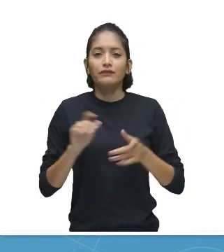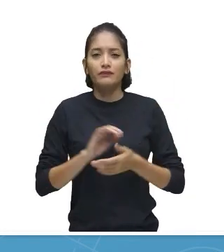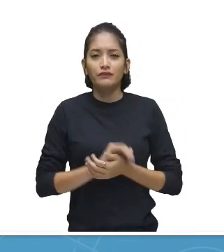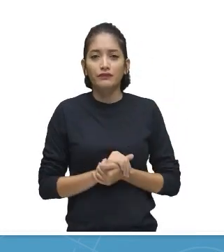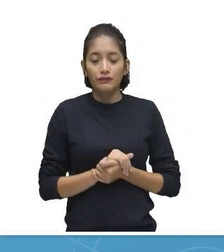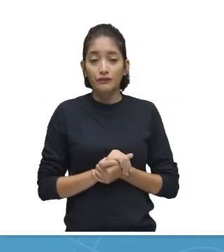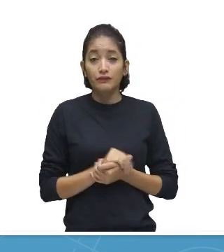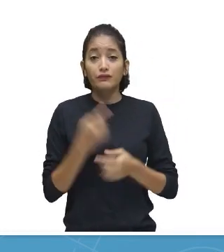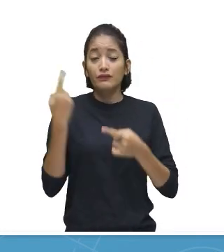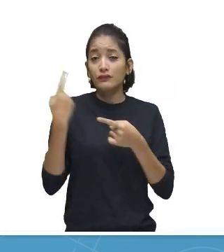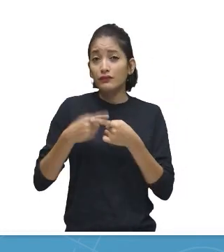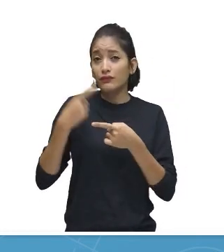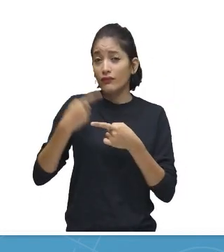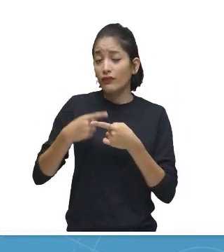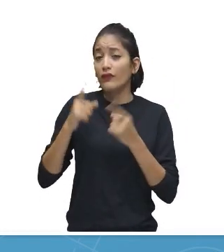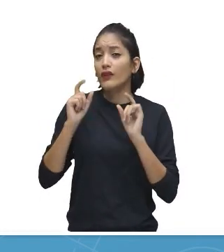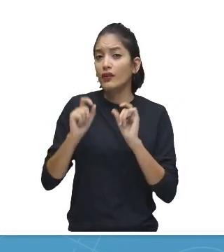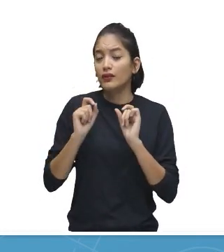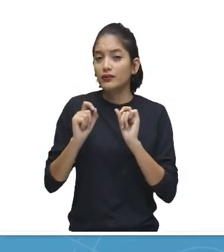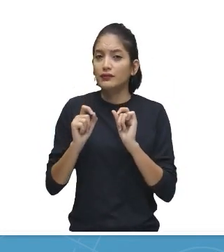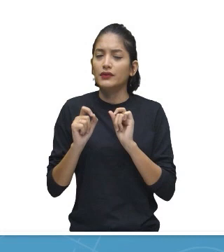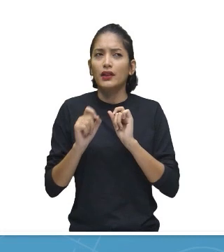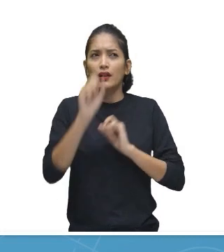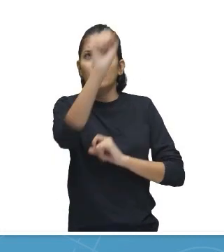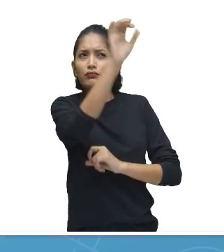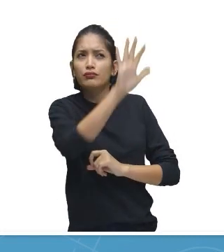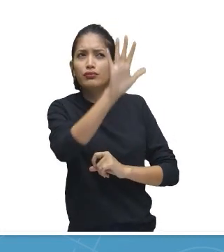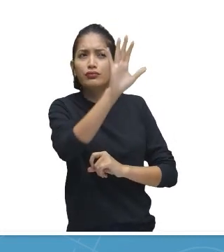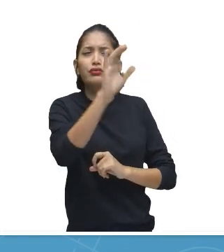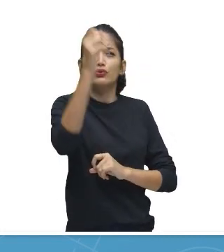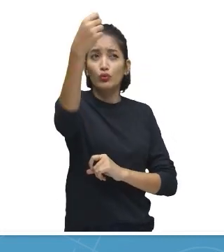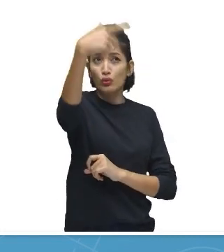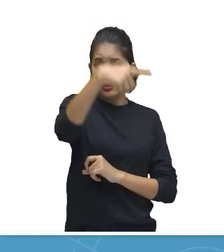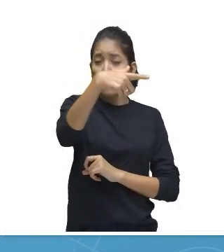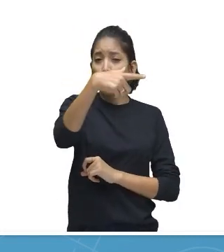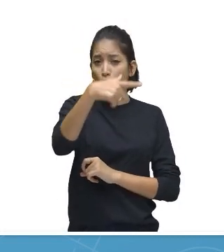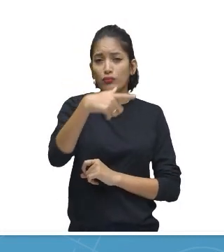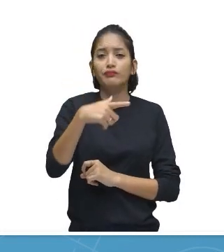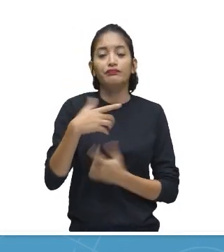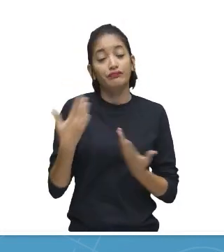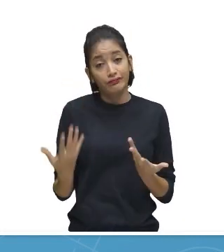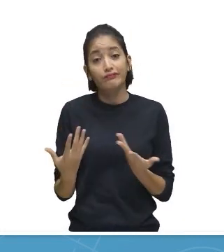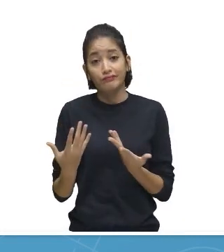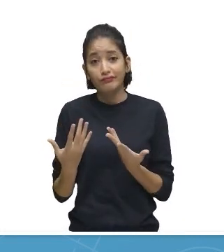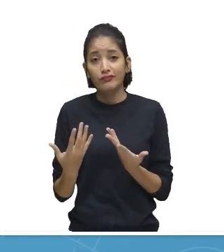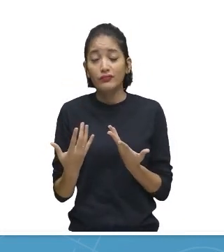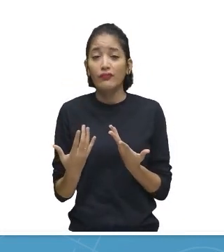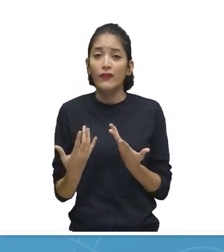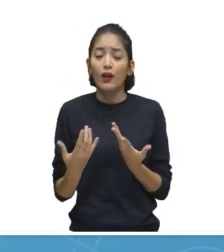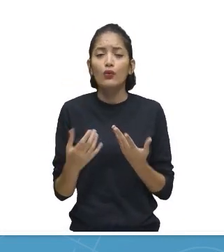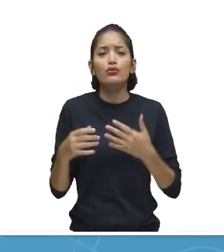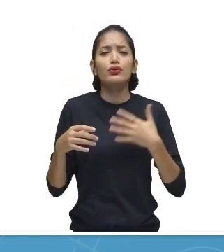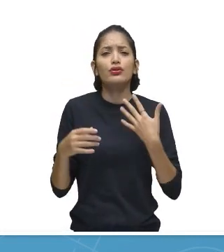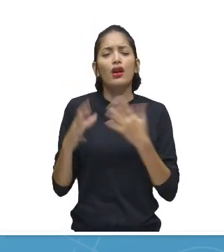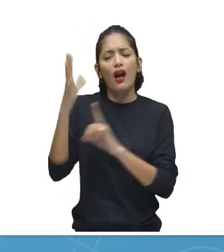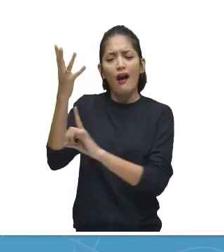diferente por conta da incidência da luz do sol. Então, os artistas impressionistas, a gente percebe que não tem pinceladas